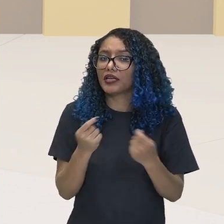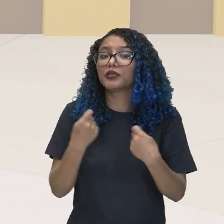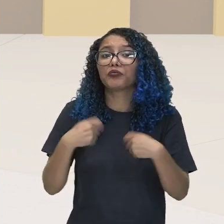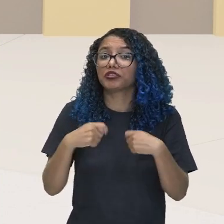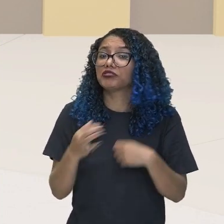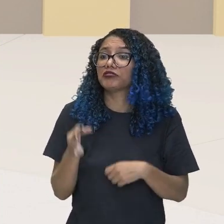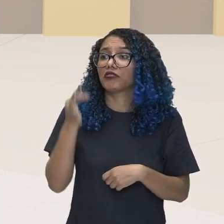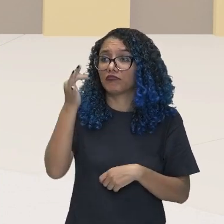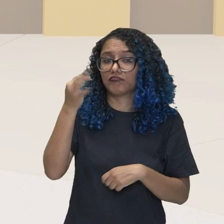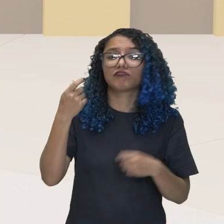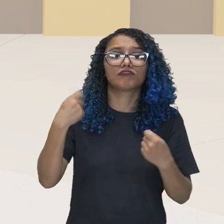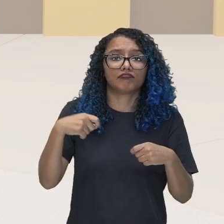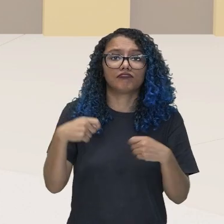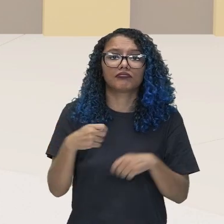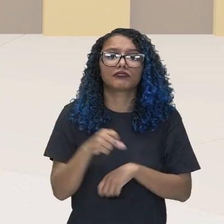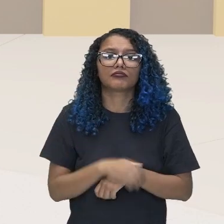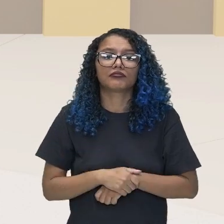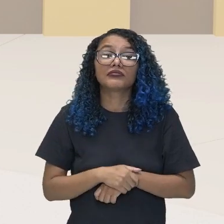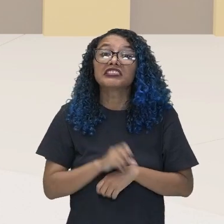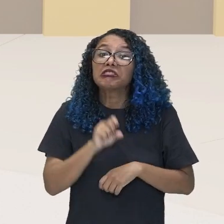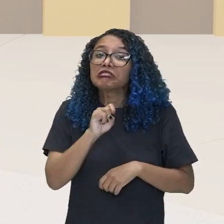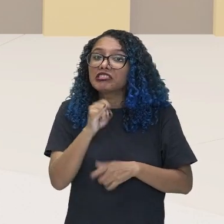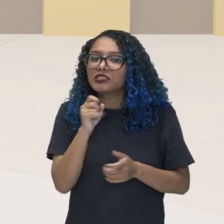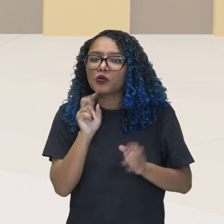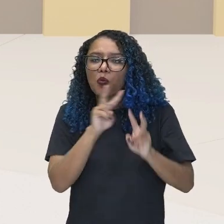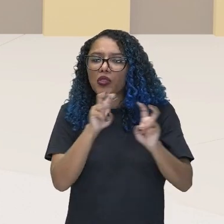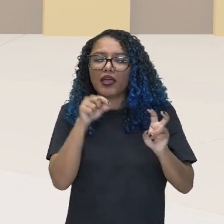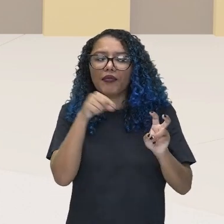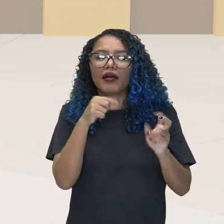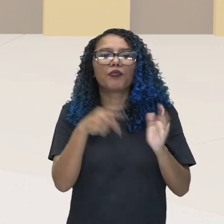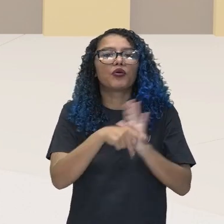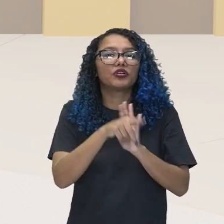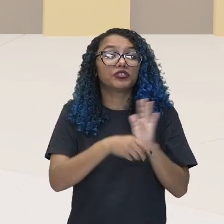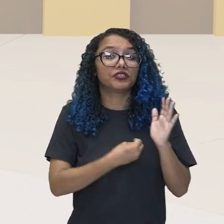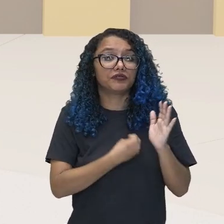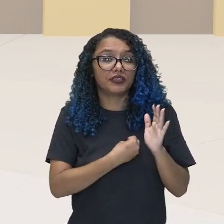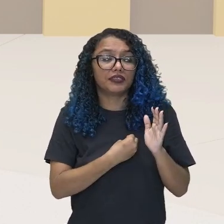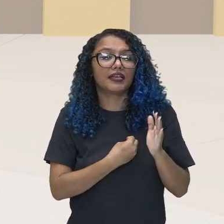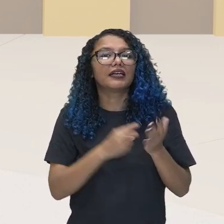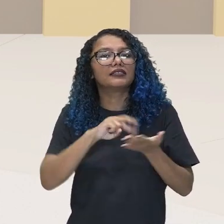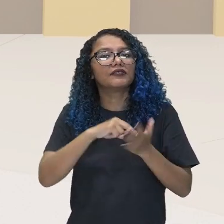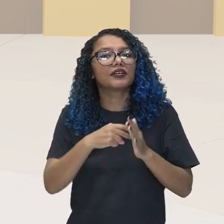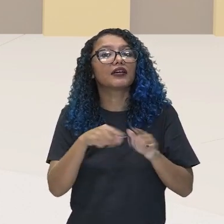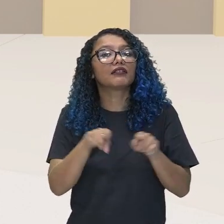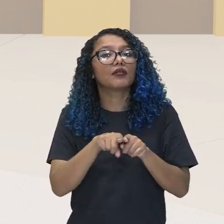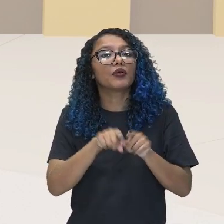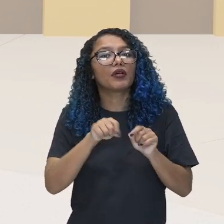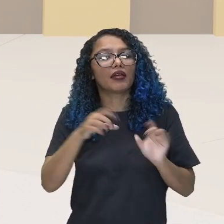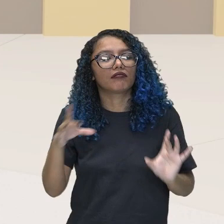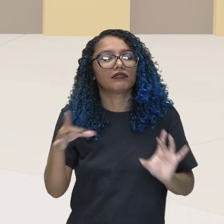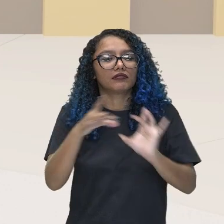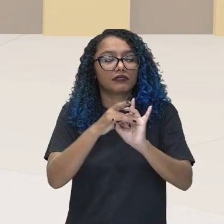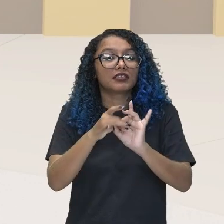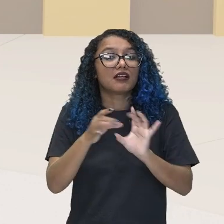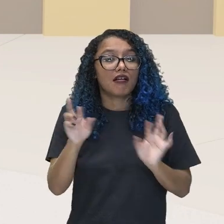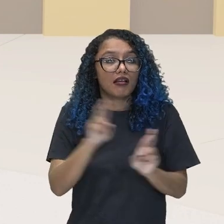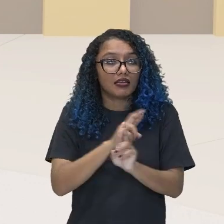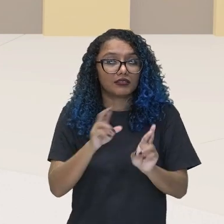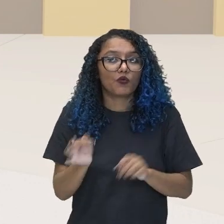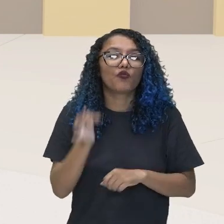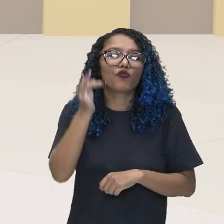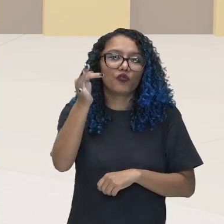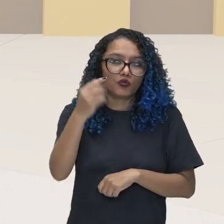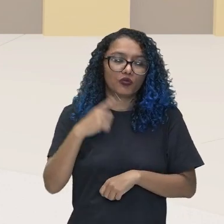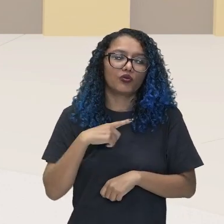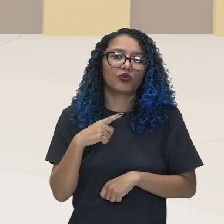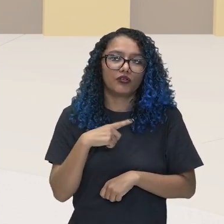futuro. E se estamos falando de projeto de vida, estamos falando do projeto futuro de vocês, né? Do futuro de todos